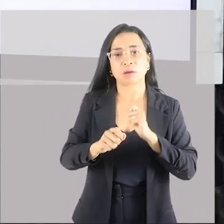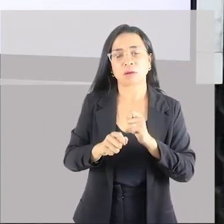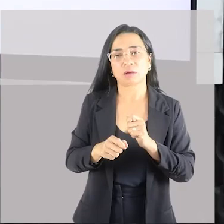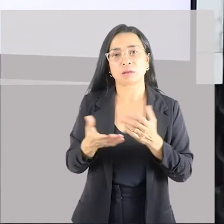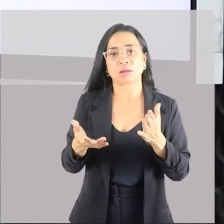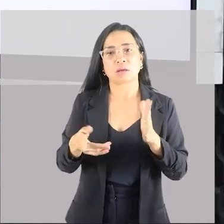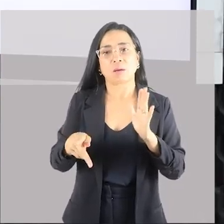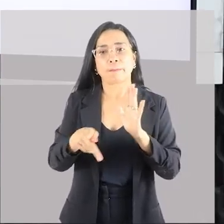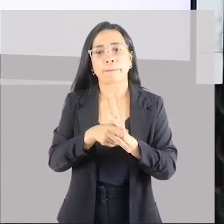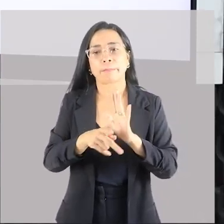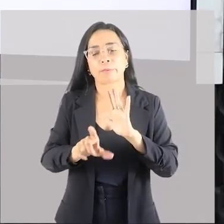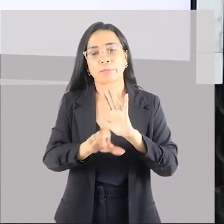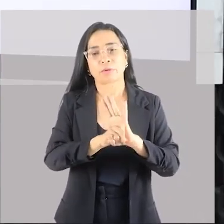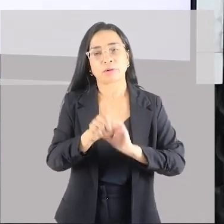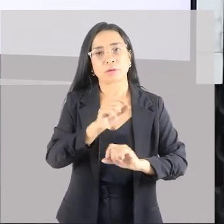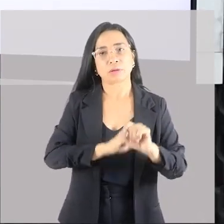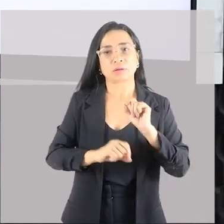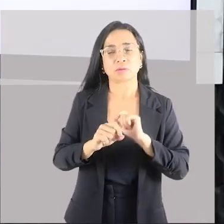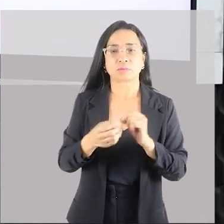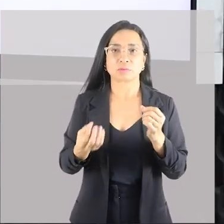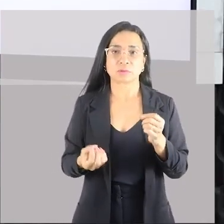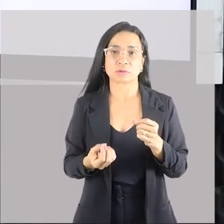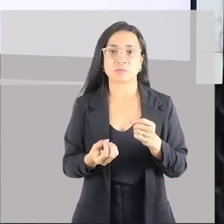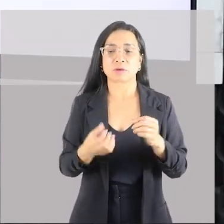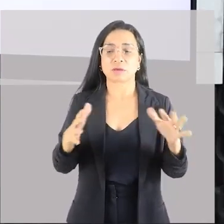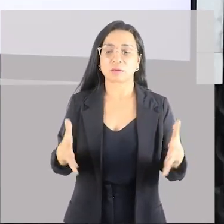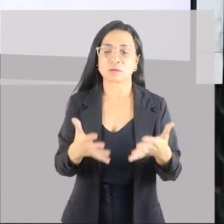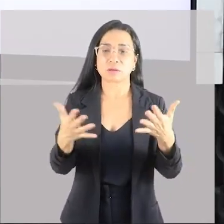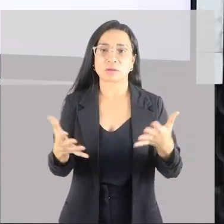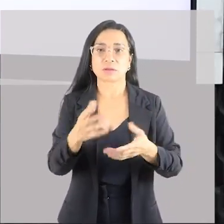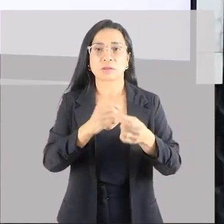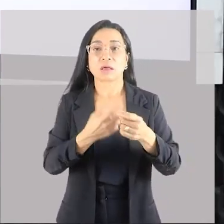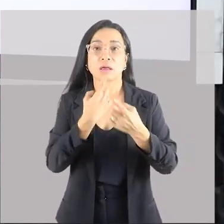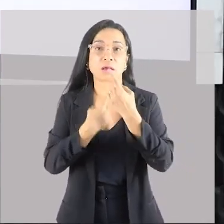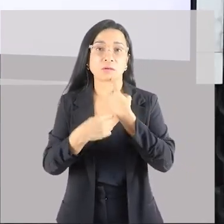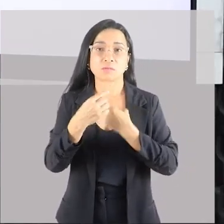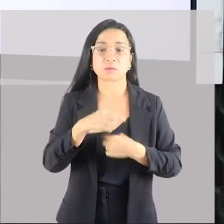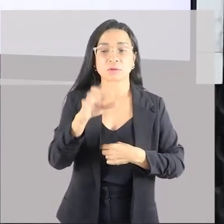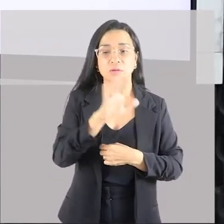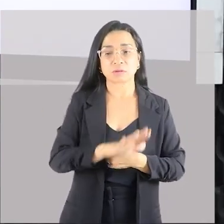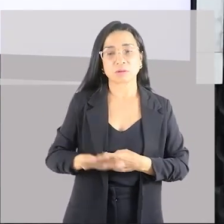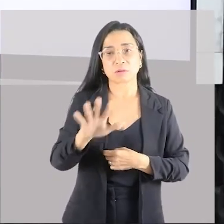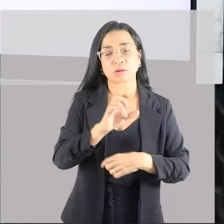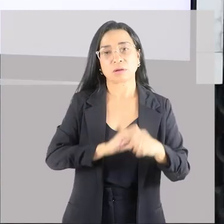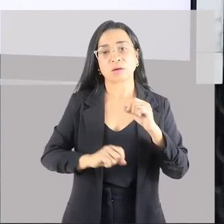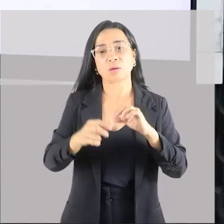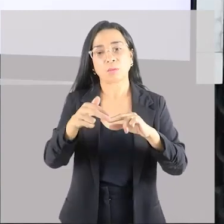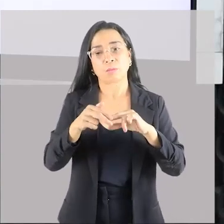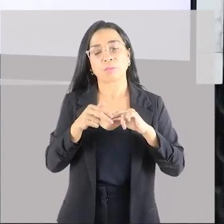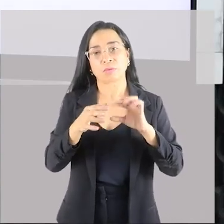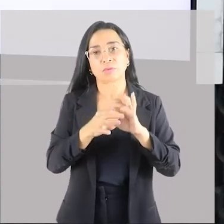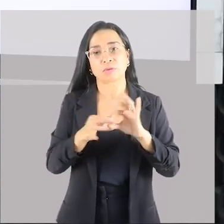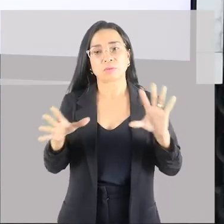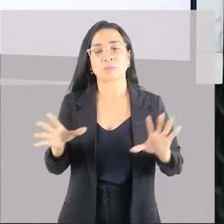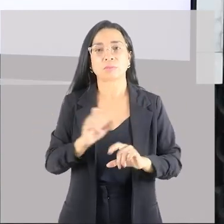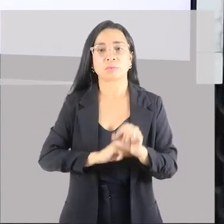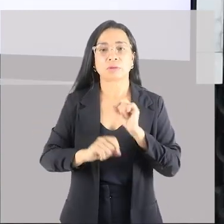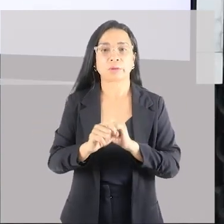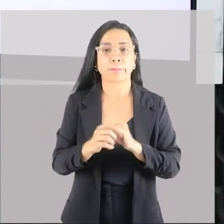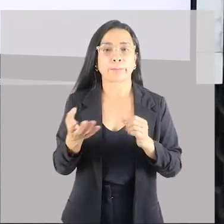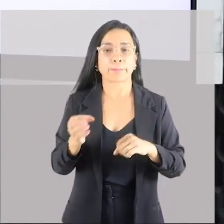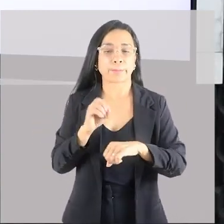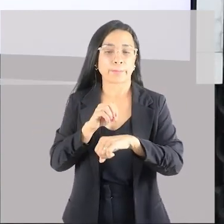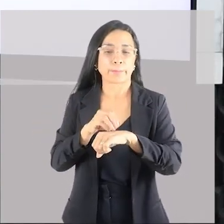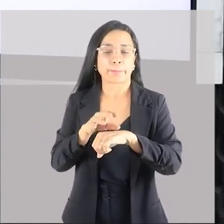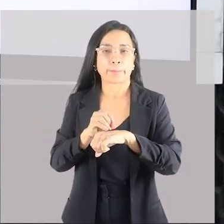própria lei, do qual ele vai suscitar a vontade geral. Por isso que ele ainda é liberal. Então pega essa dica para ti, pega essa dica, leve